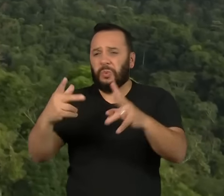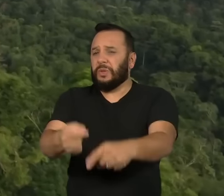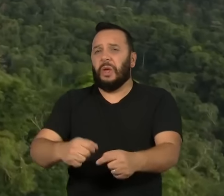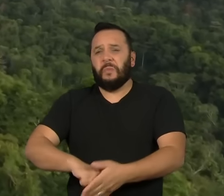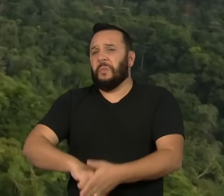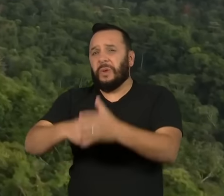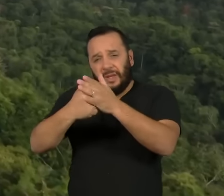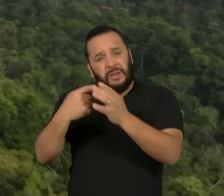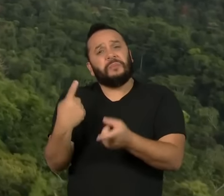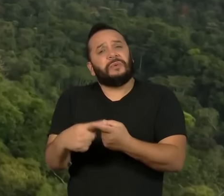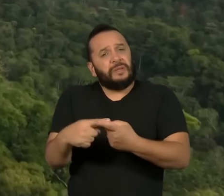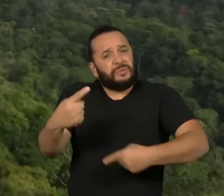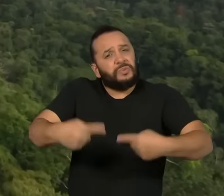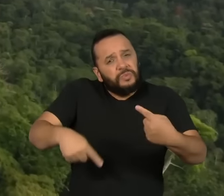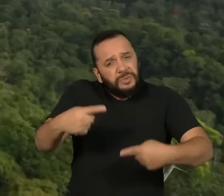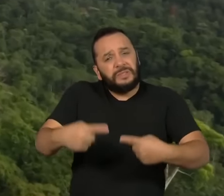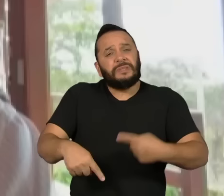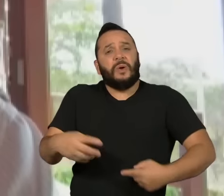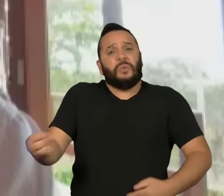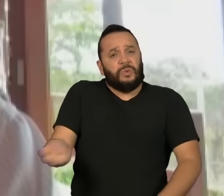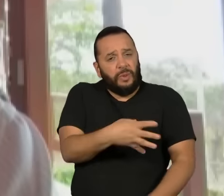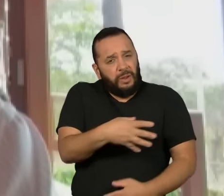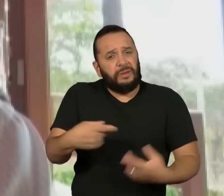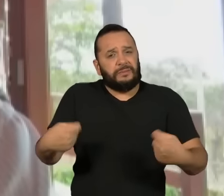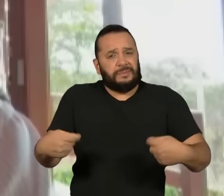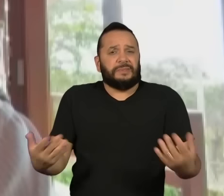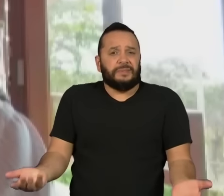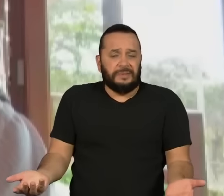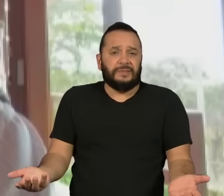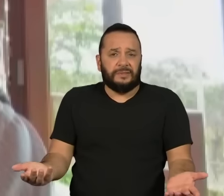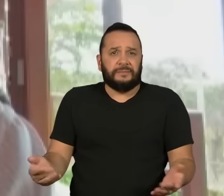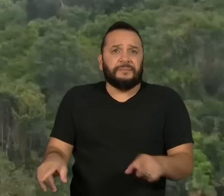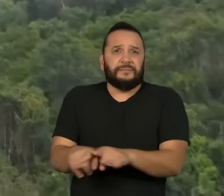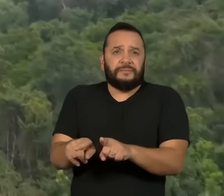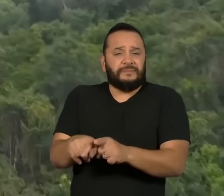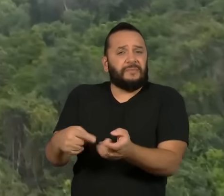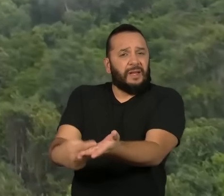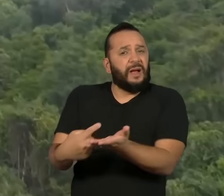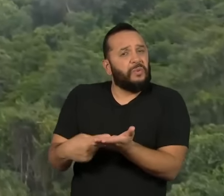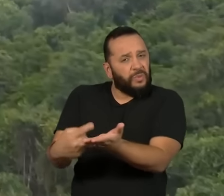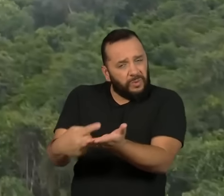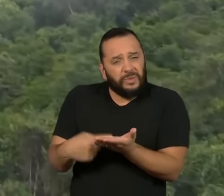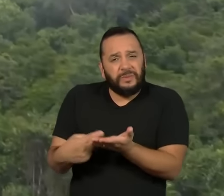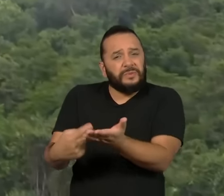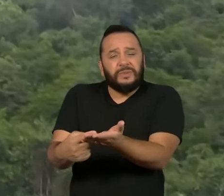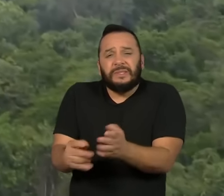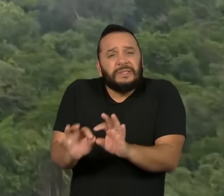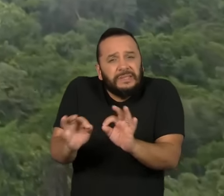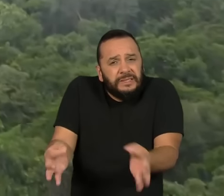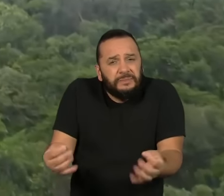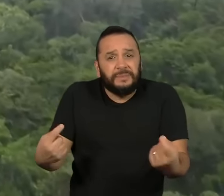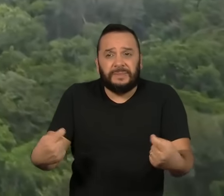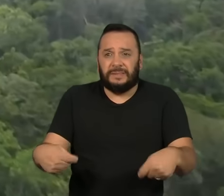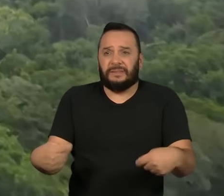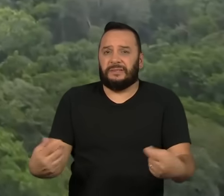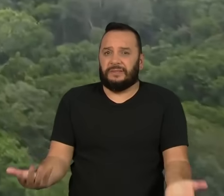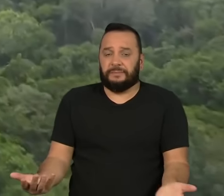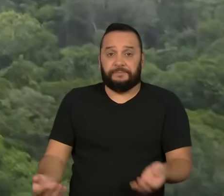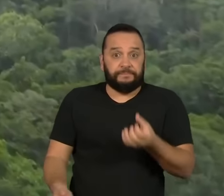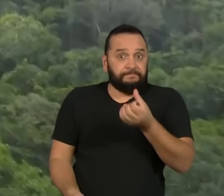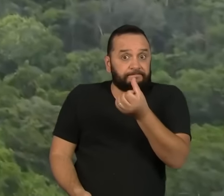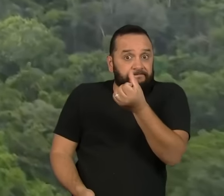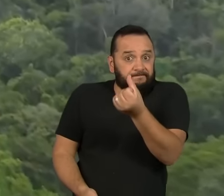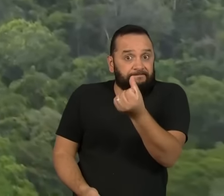em que possa ser buscada uma conciliação mínima. Os 63